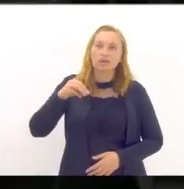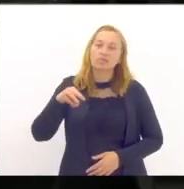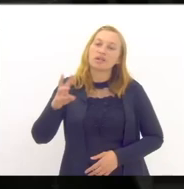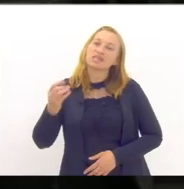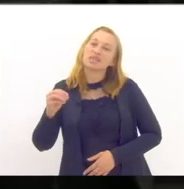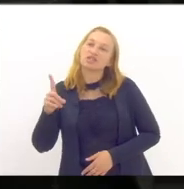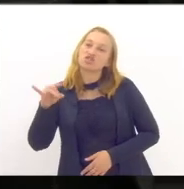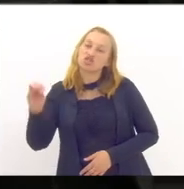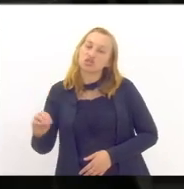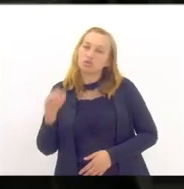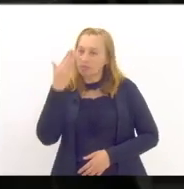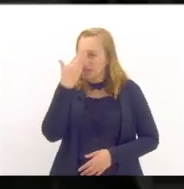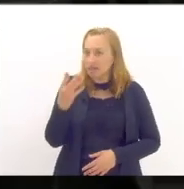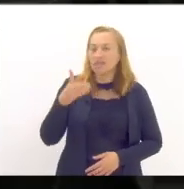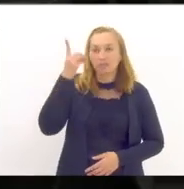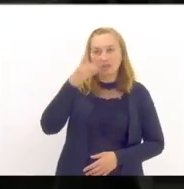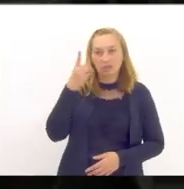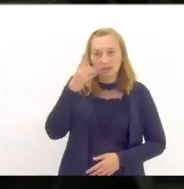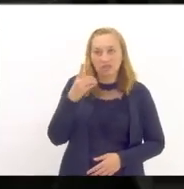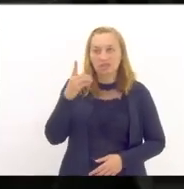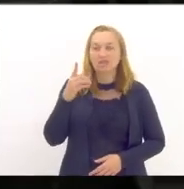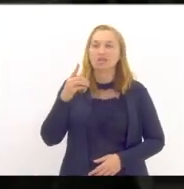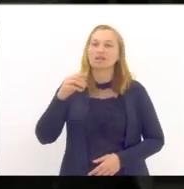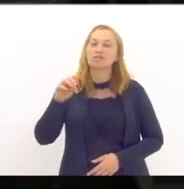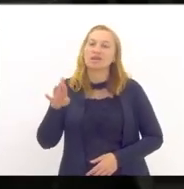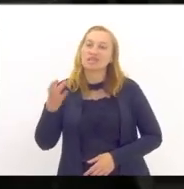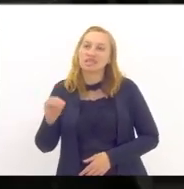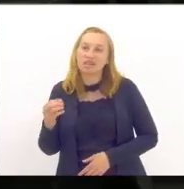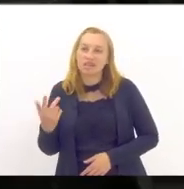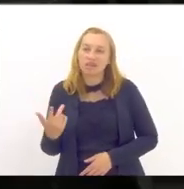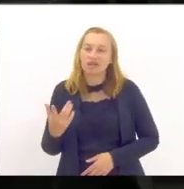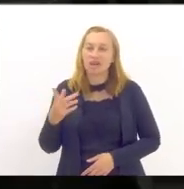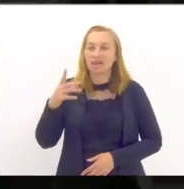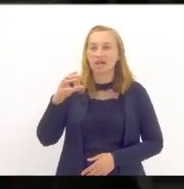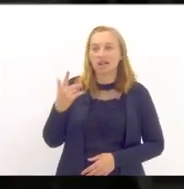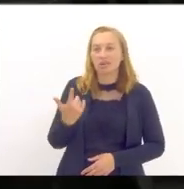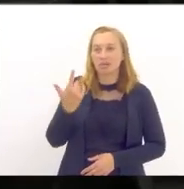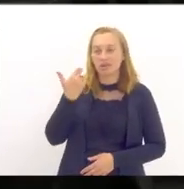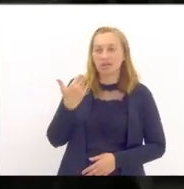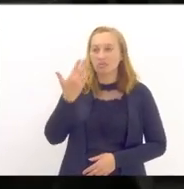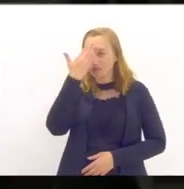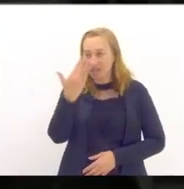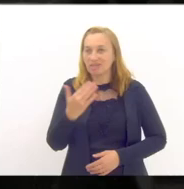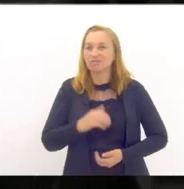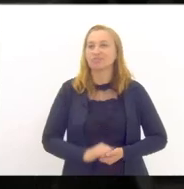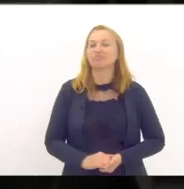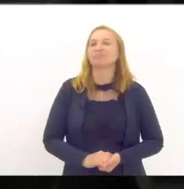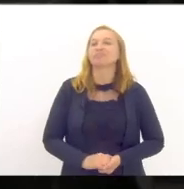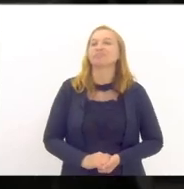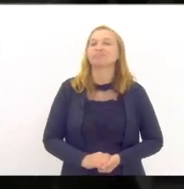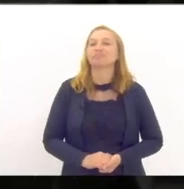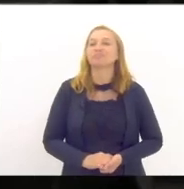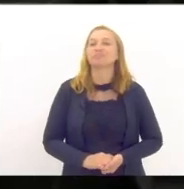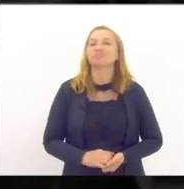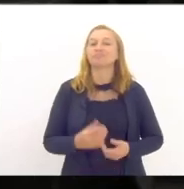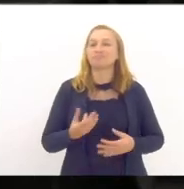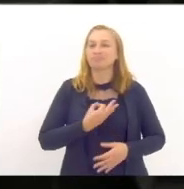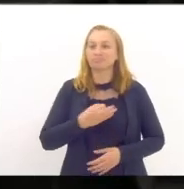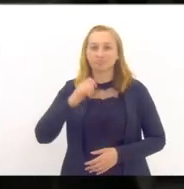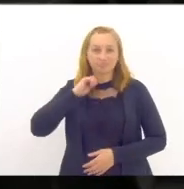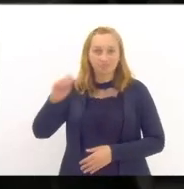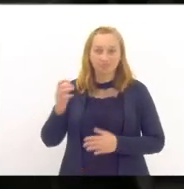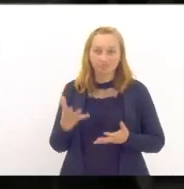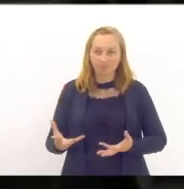União Brasil, muito obrigado. Deputado Marcelo Cabeleireiro, do Democracia Cristã, muito obrigado. A medalha que eu recebo